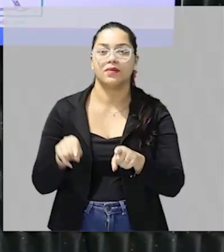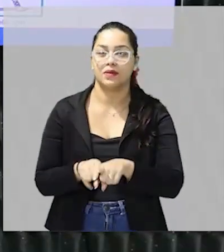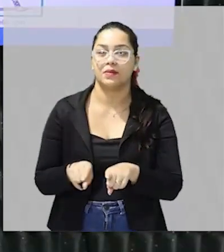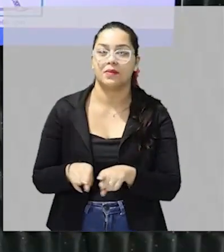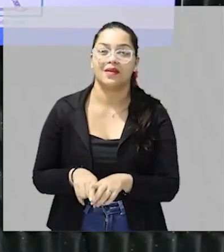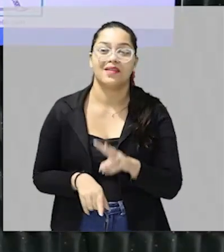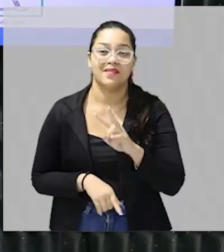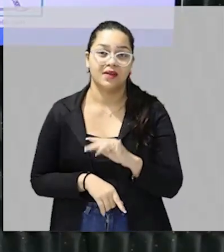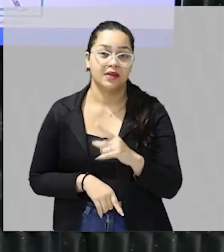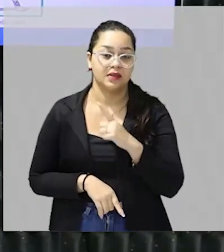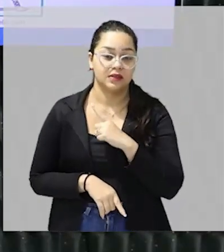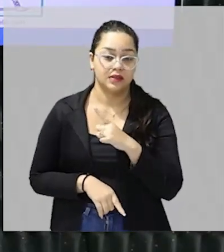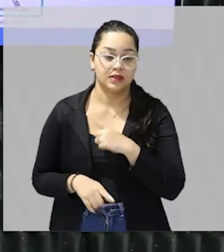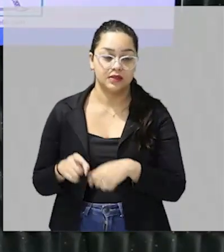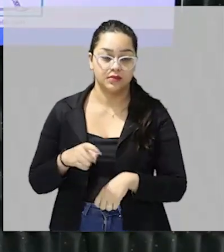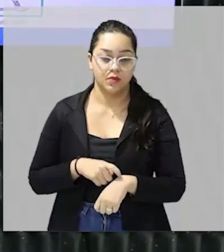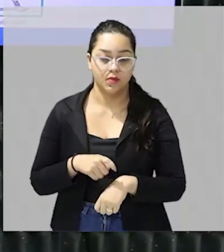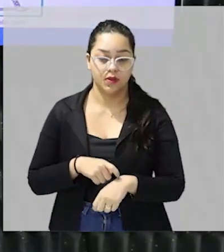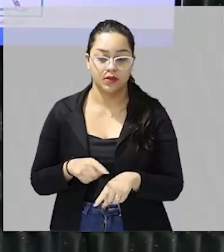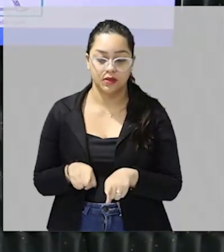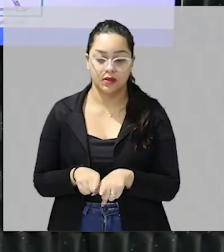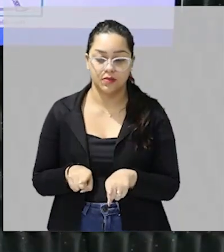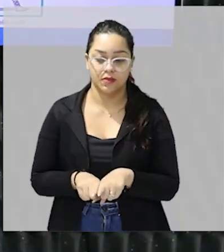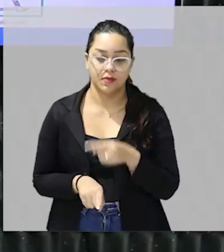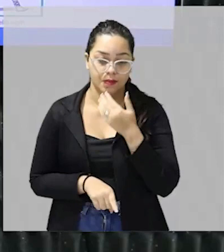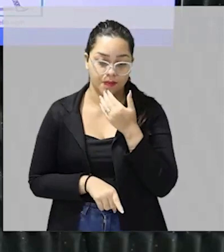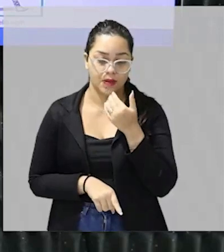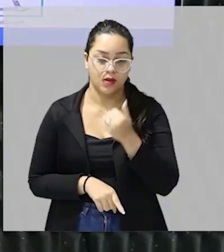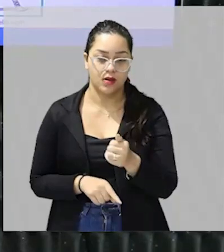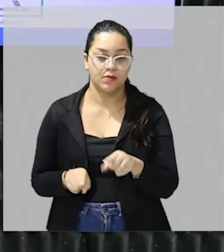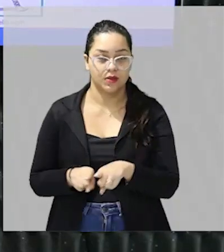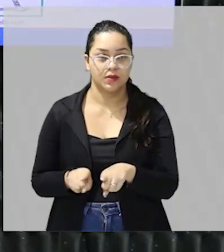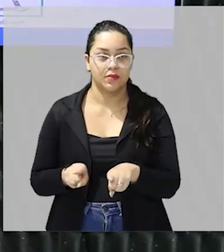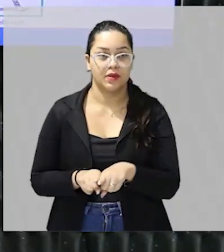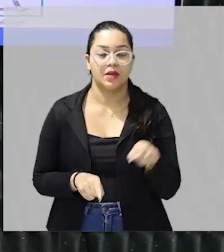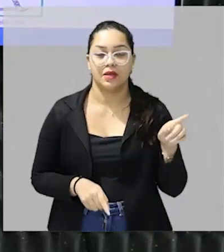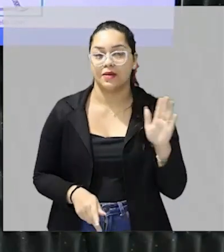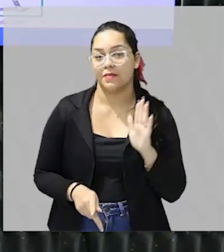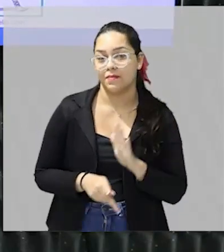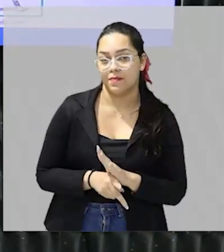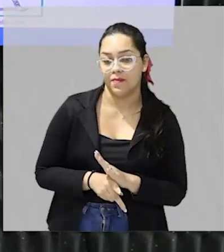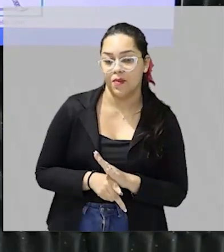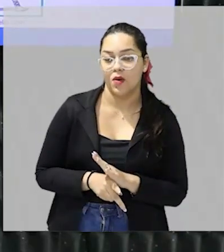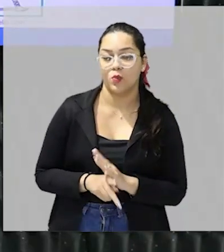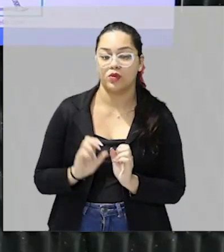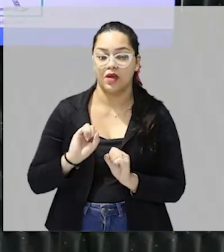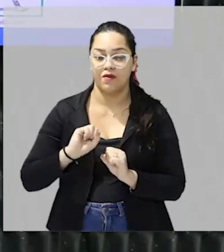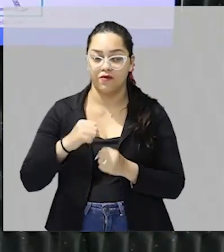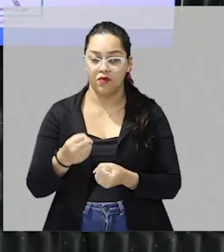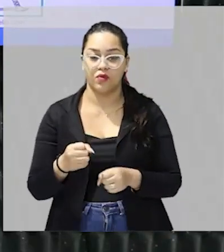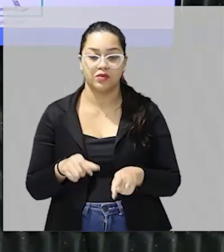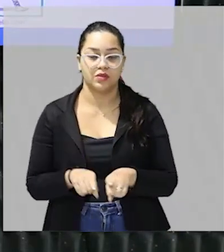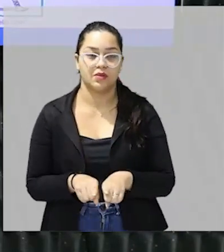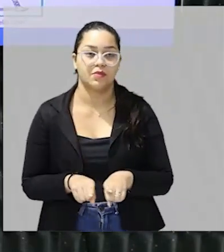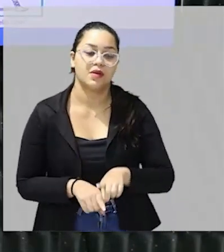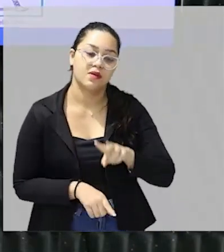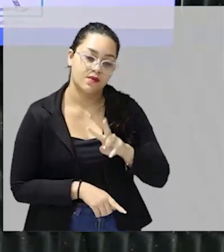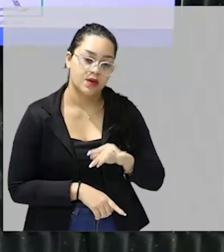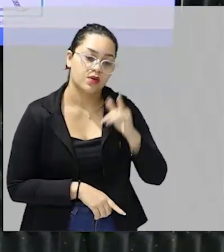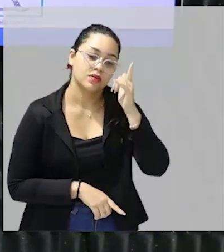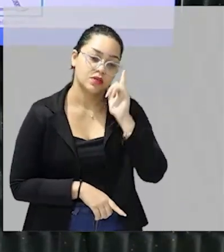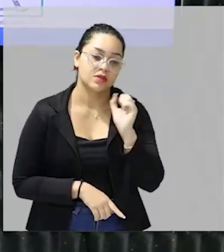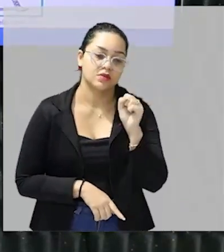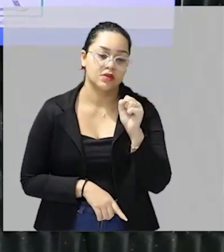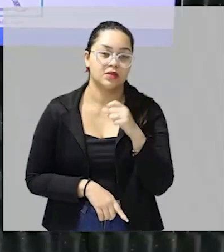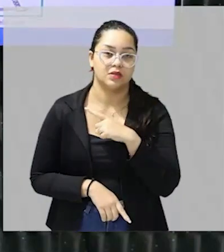vai tendo o aumento dessa carga, o indivíduo vai melhorando a capacidade física, por exemplo, aqui no caso, da força e vai conseguindo